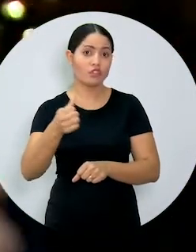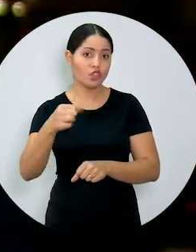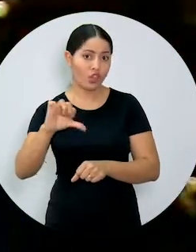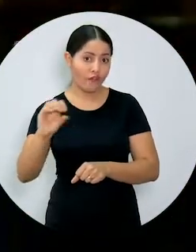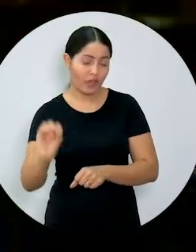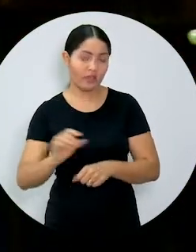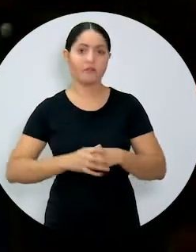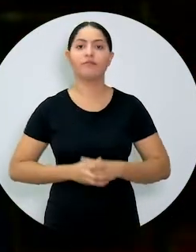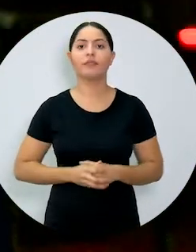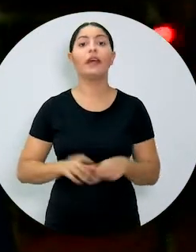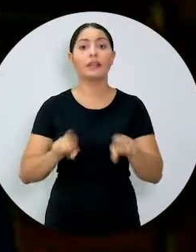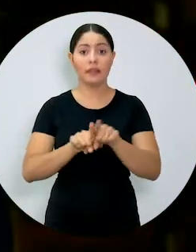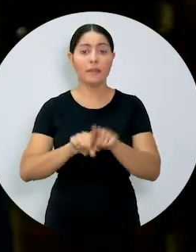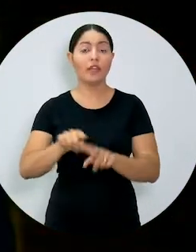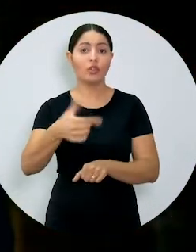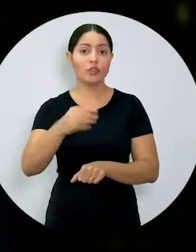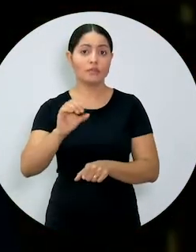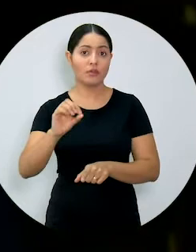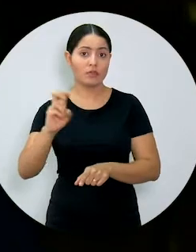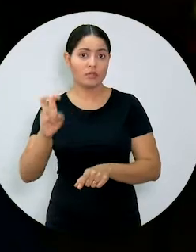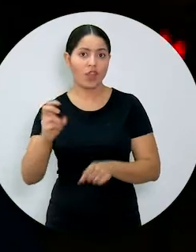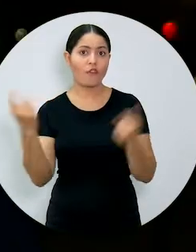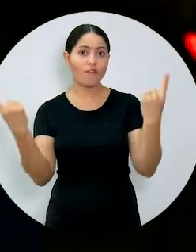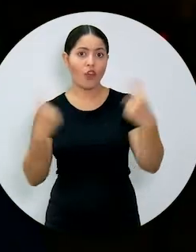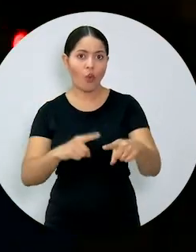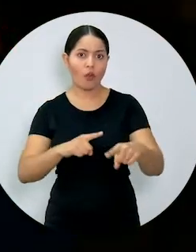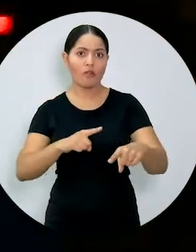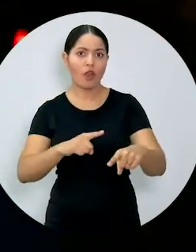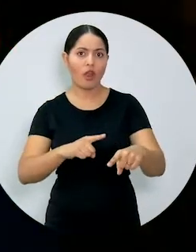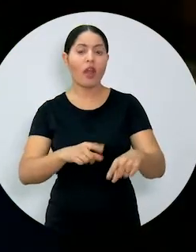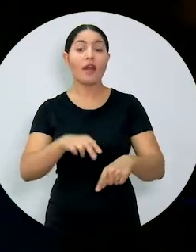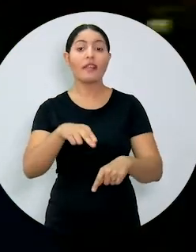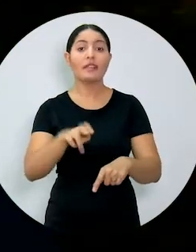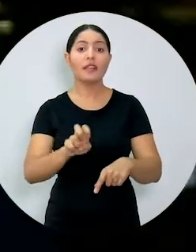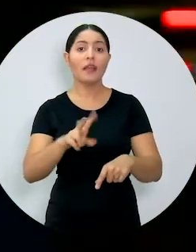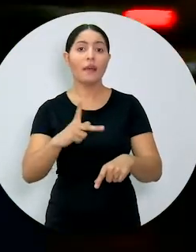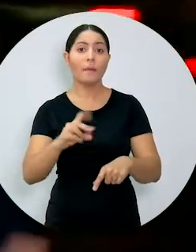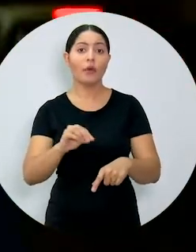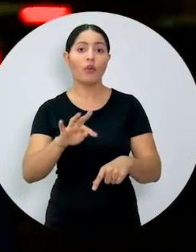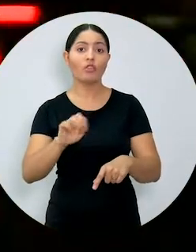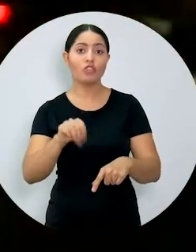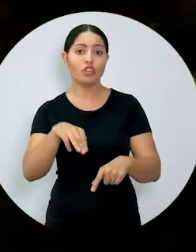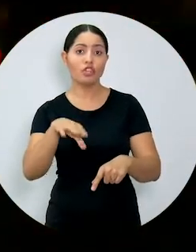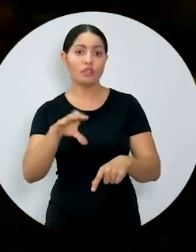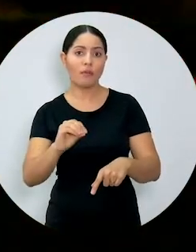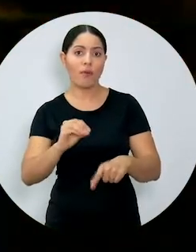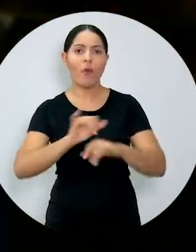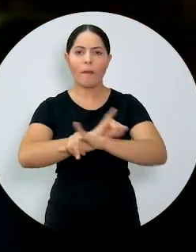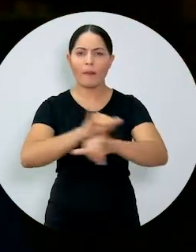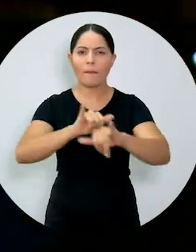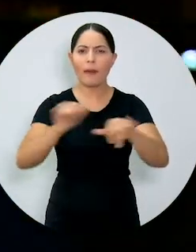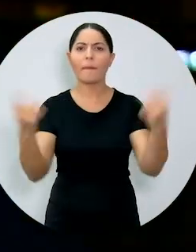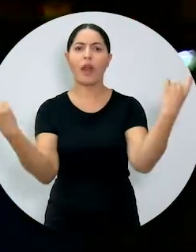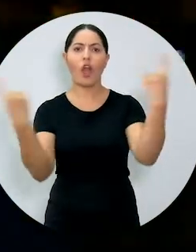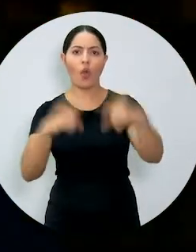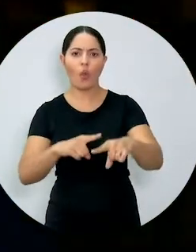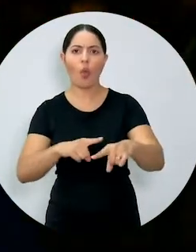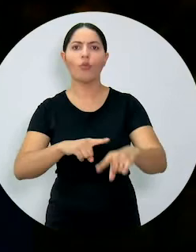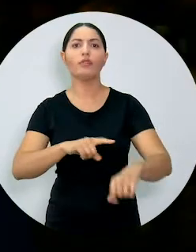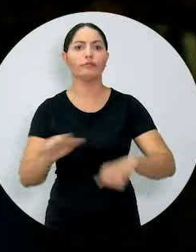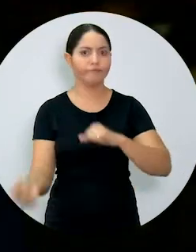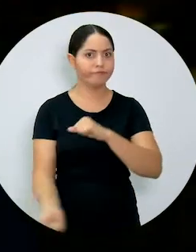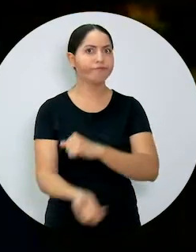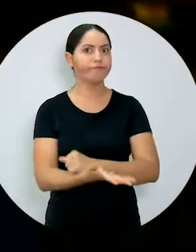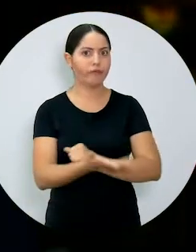Em 2005, a OAB acirrou sua luta contra o nepotismo, ao lançar uma campanha nacional contra essa prática